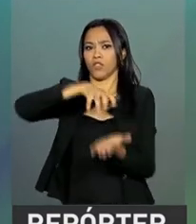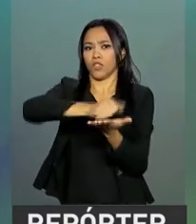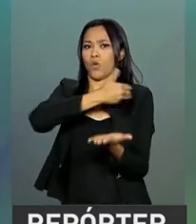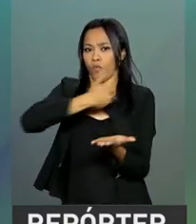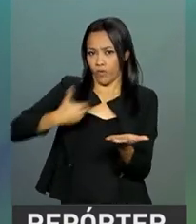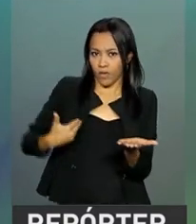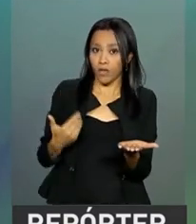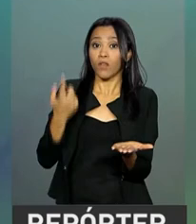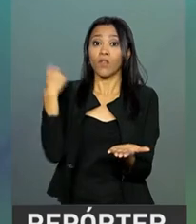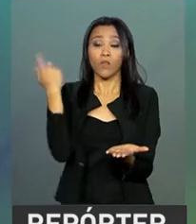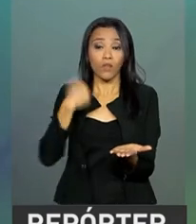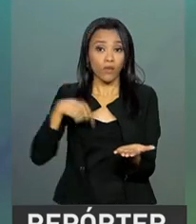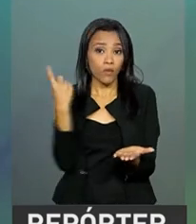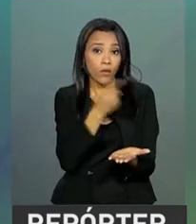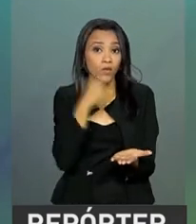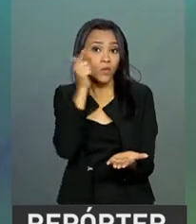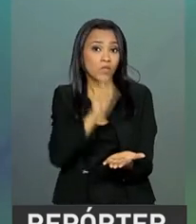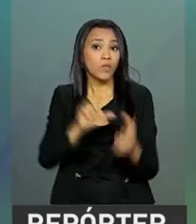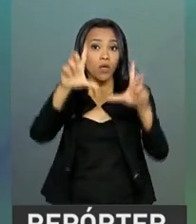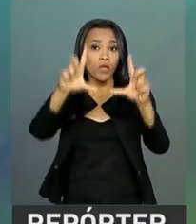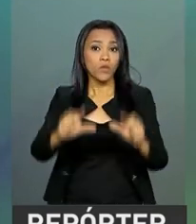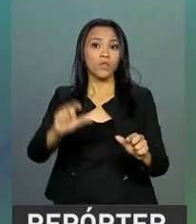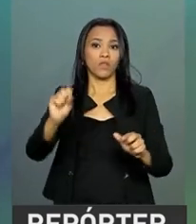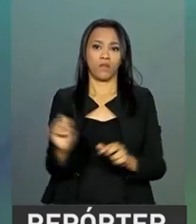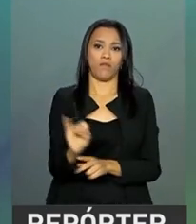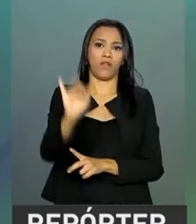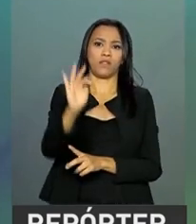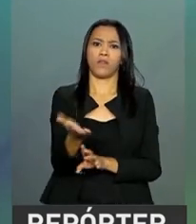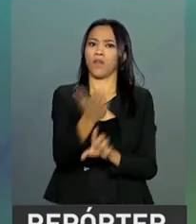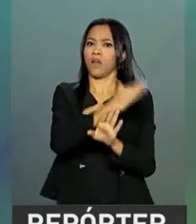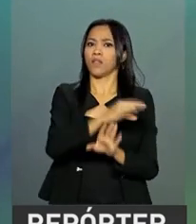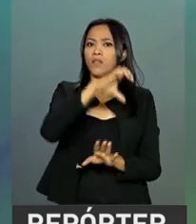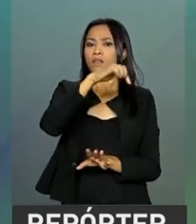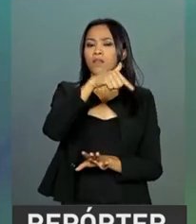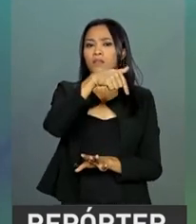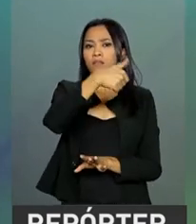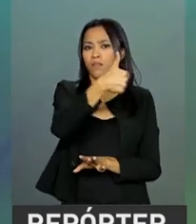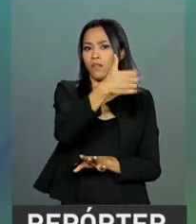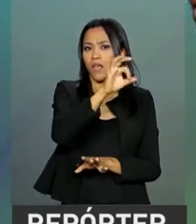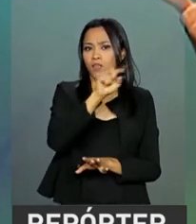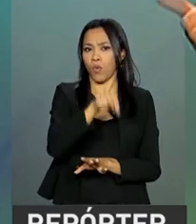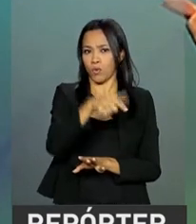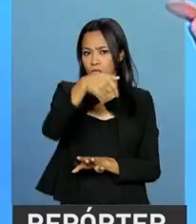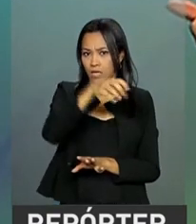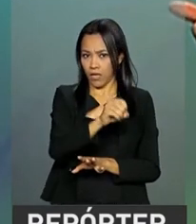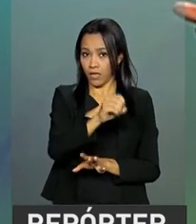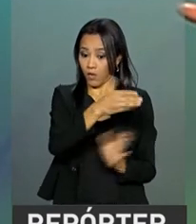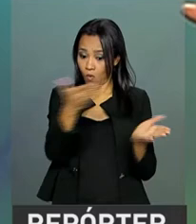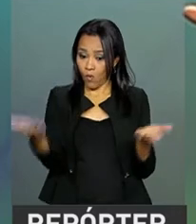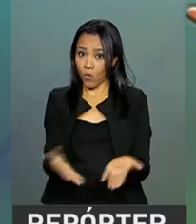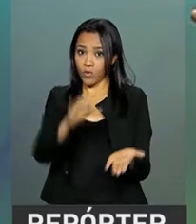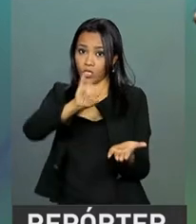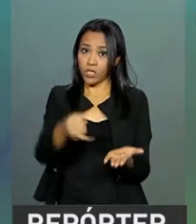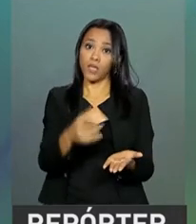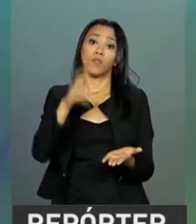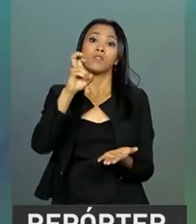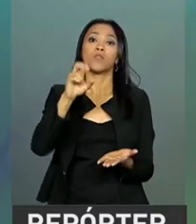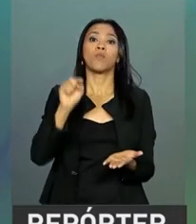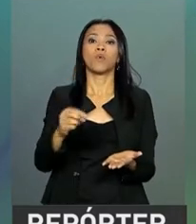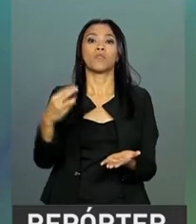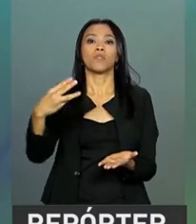sensivelmente a inflação que era de dez pontos e tenta hoje janeiro tem 5.35